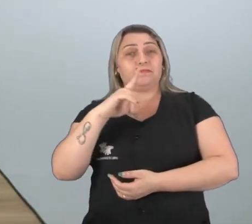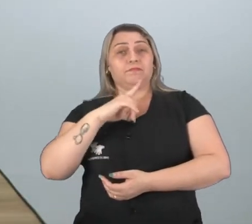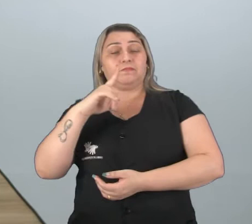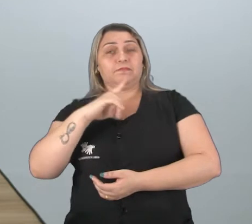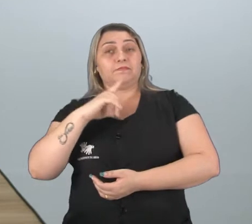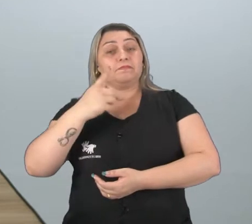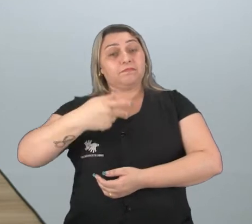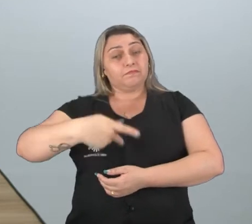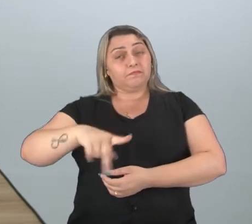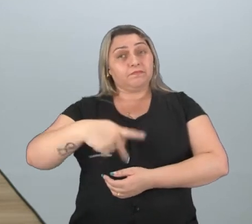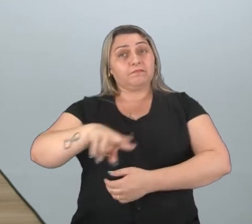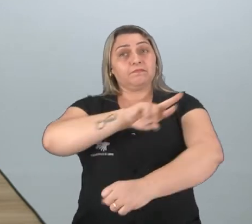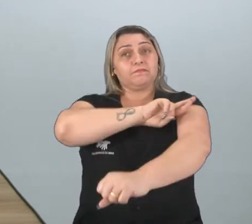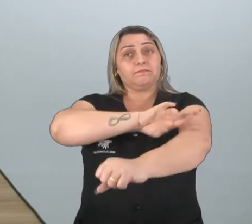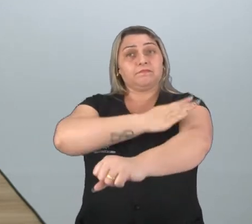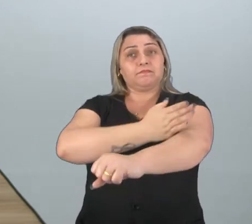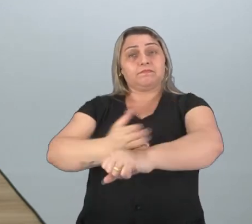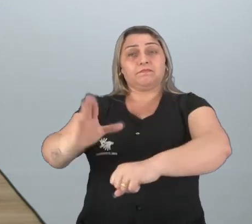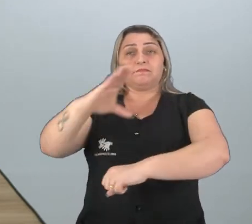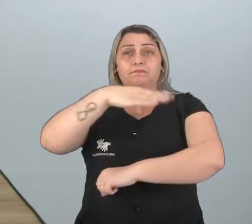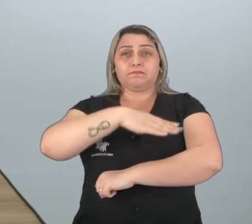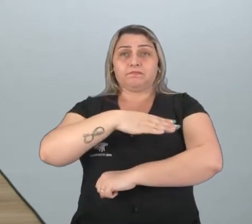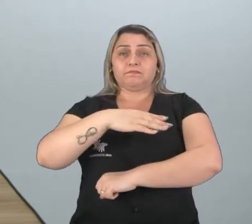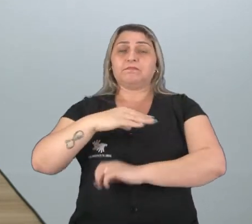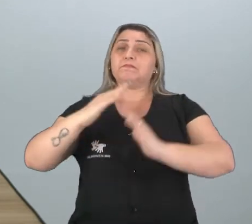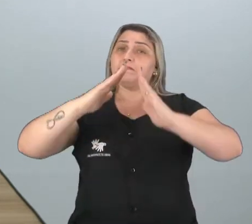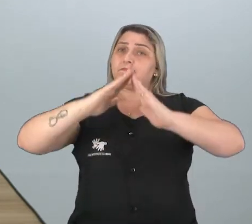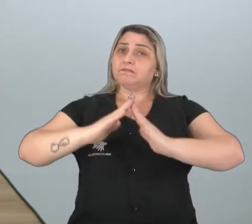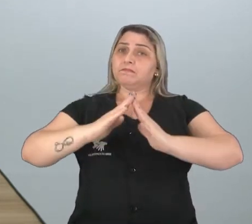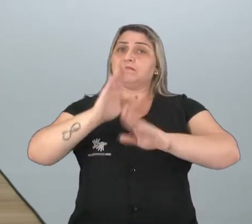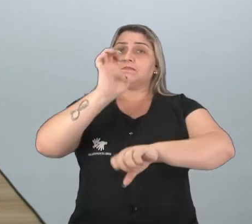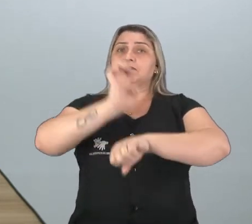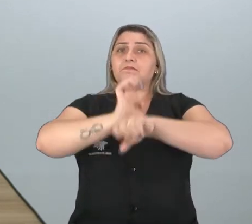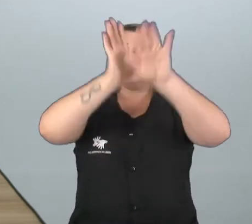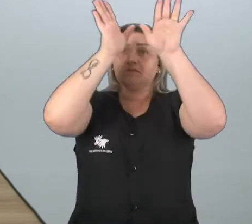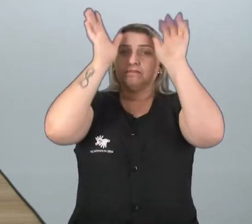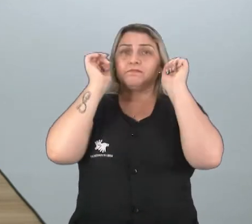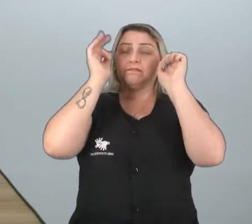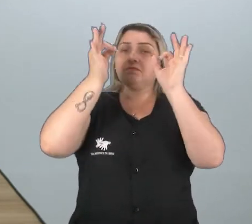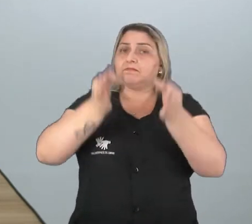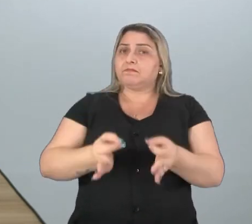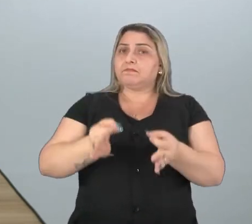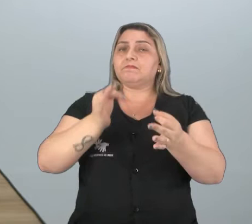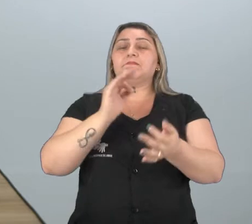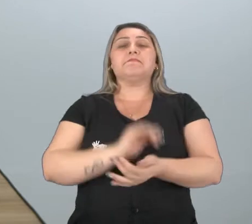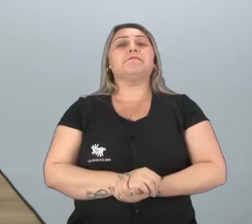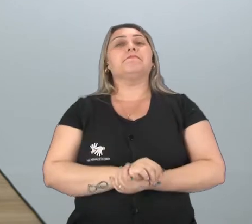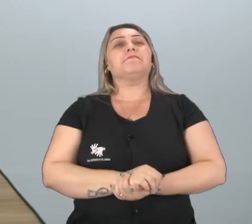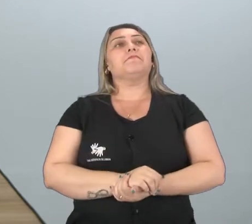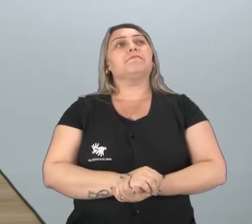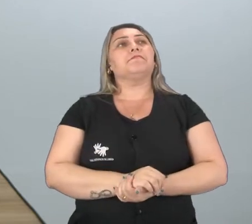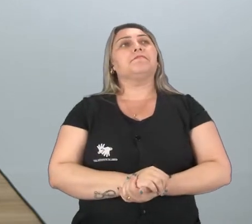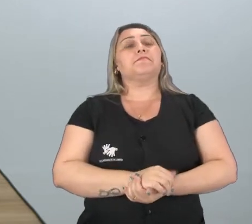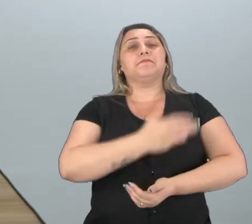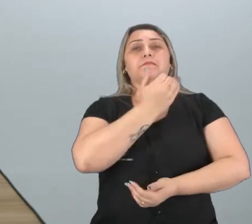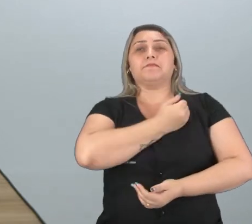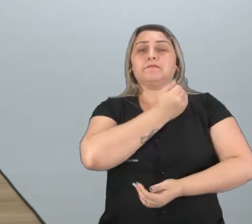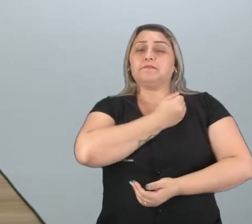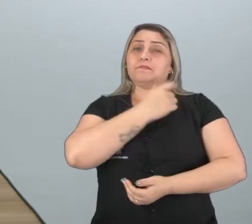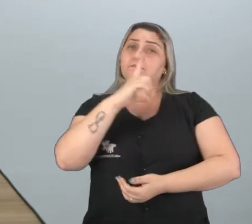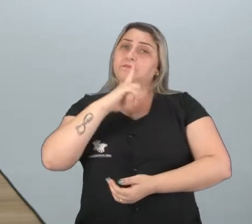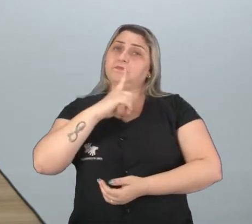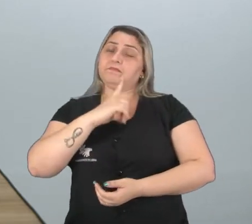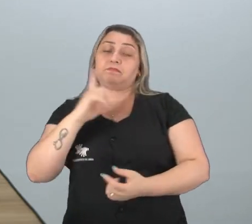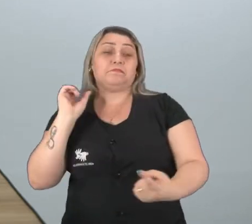nossa cidade de Rio Branco, onde moramos, no estado do Acre, certo? Então, aqui os números têm